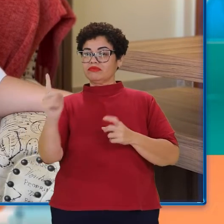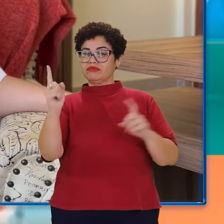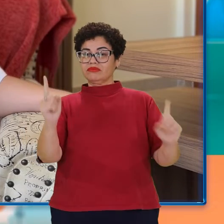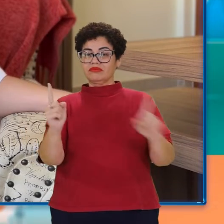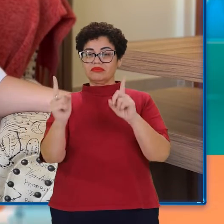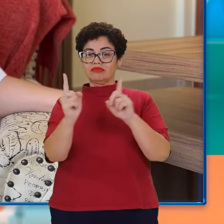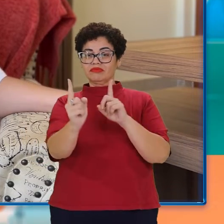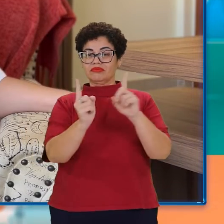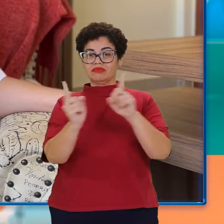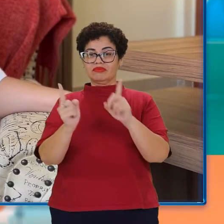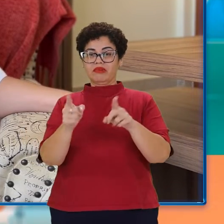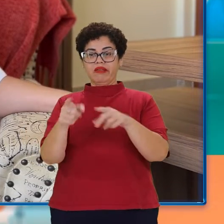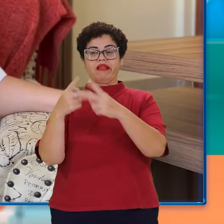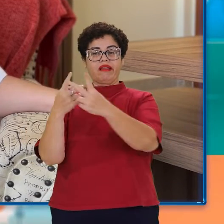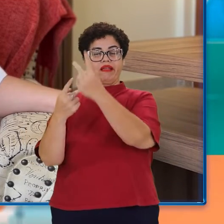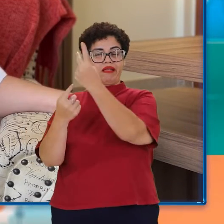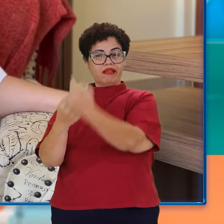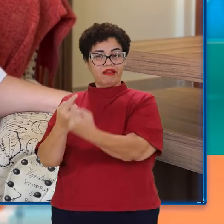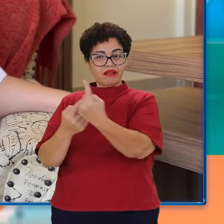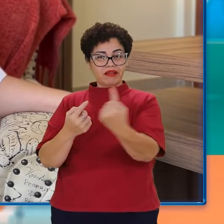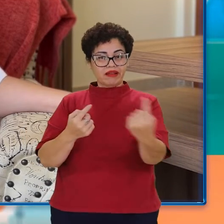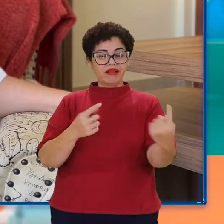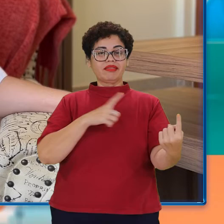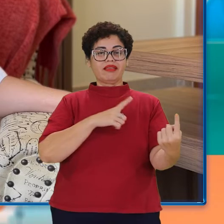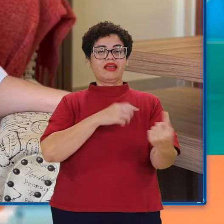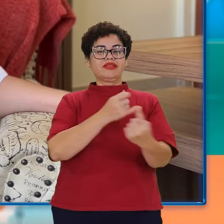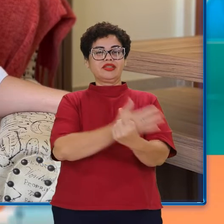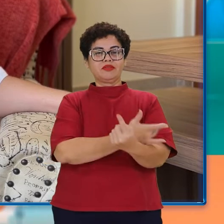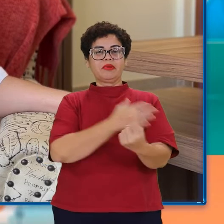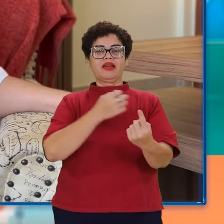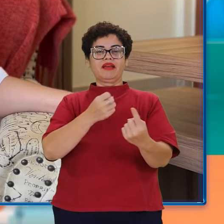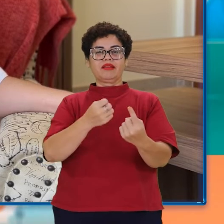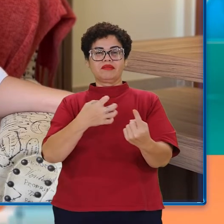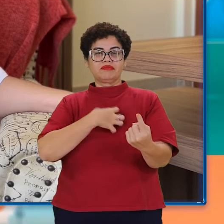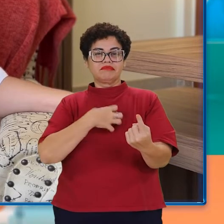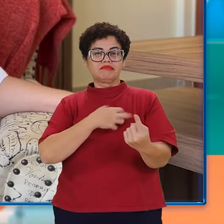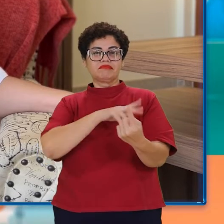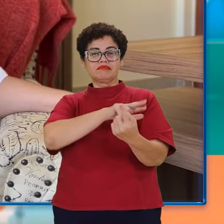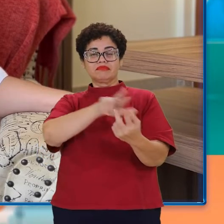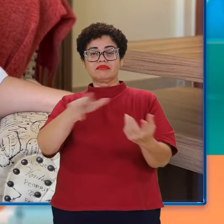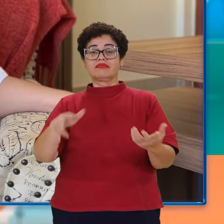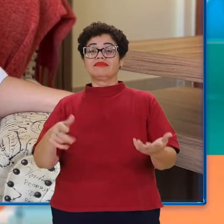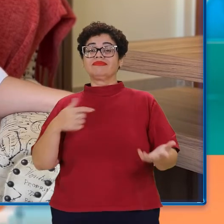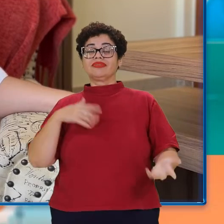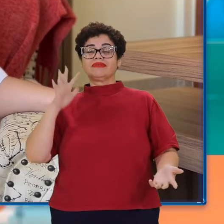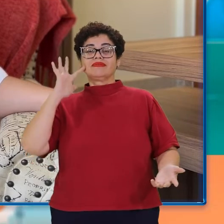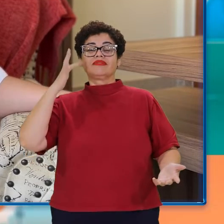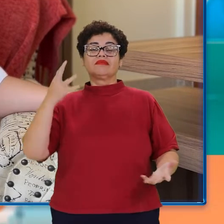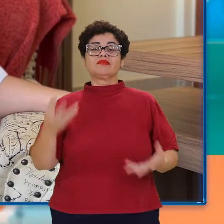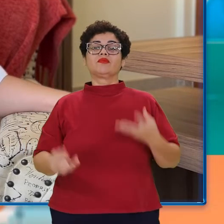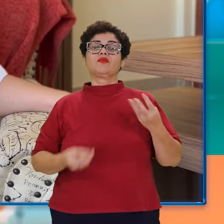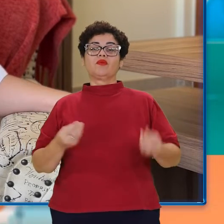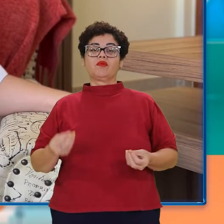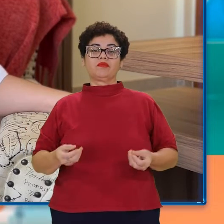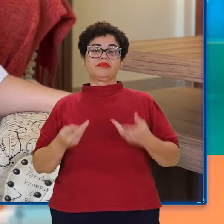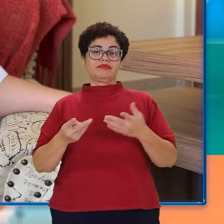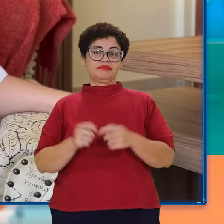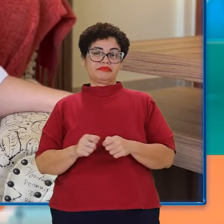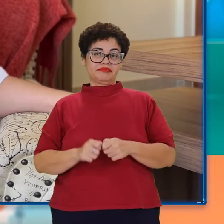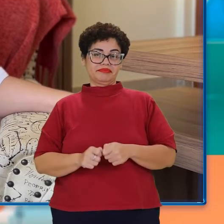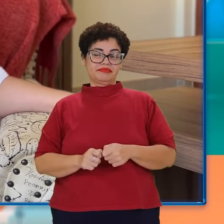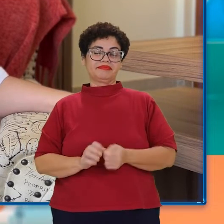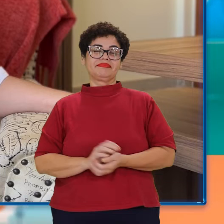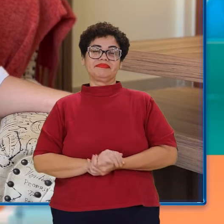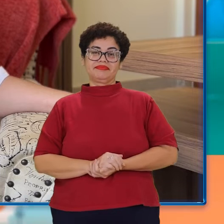o outro, né, os sentimentos no outro e tomar uma decisão intencional